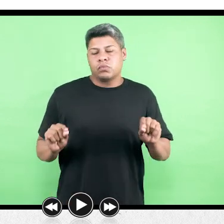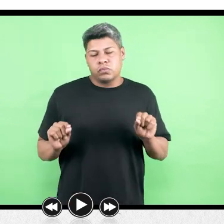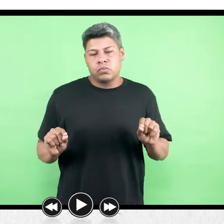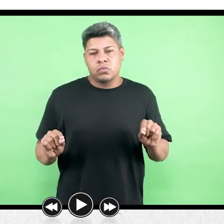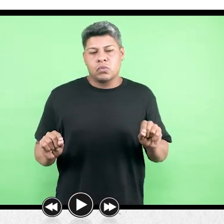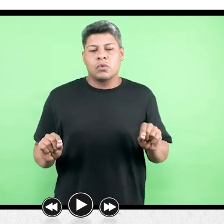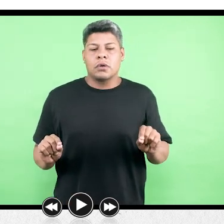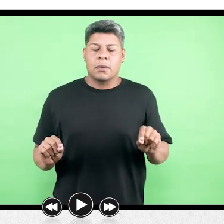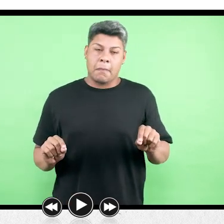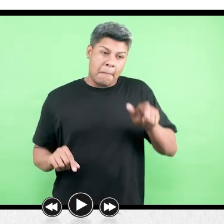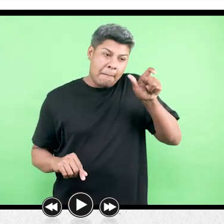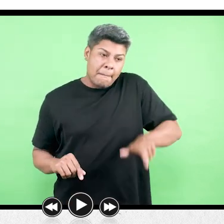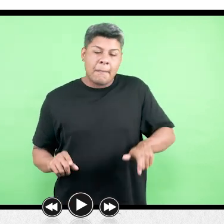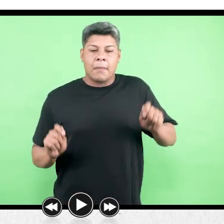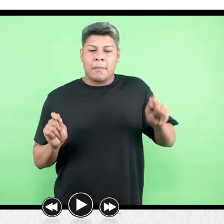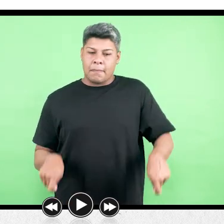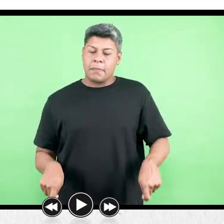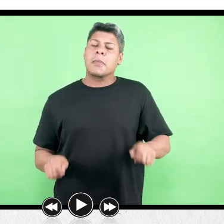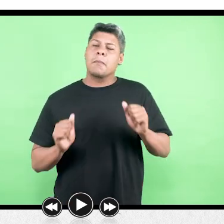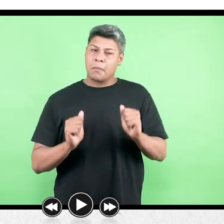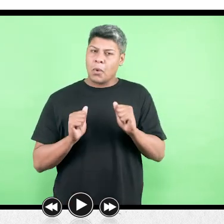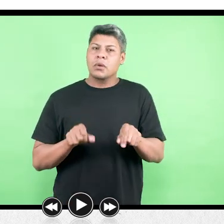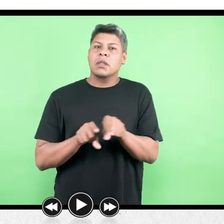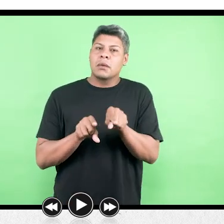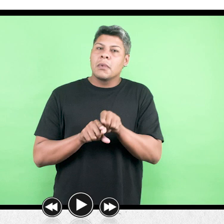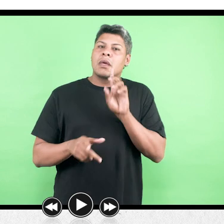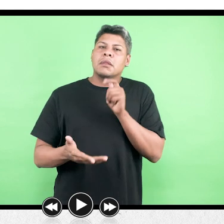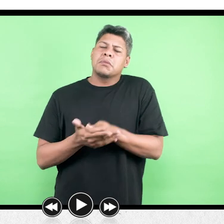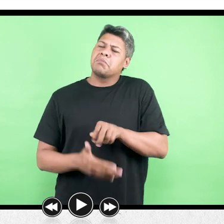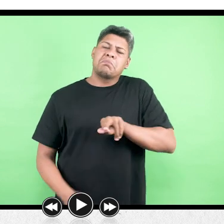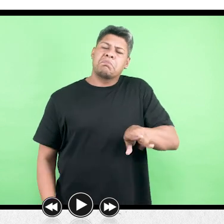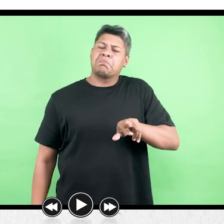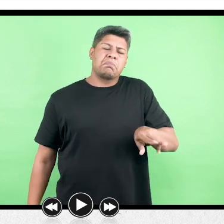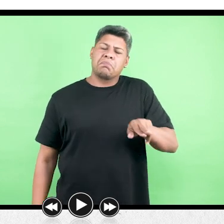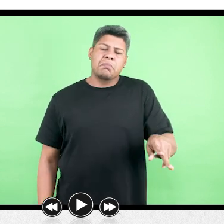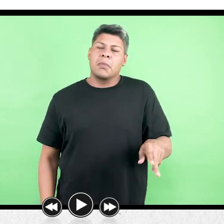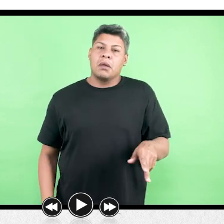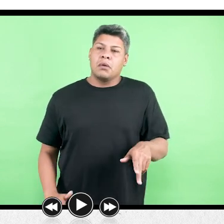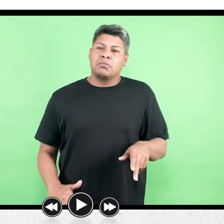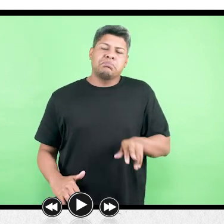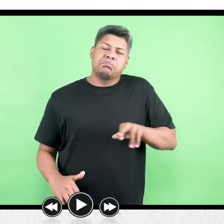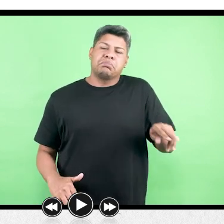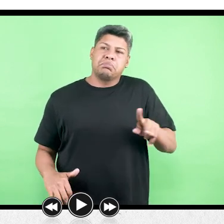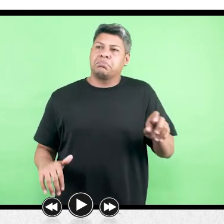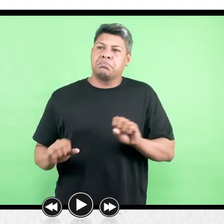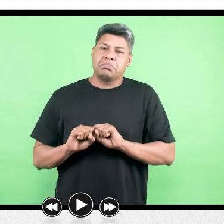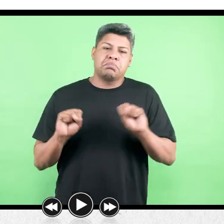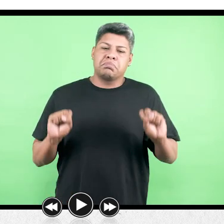gestor, certo? Mas o comitê pode também até decidir, não vai ser implementado,